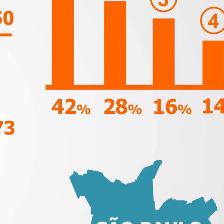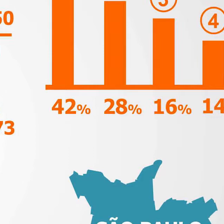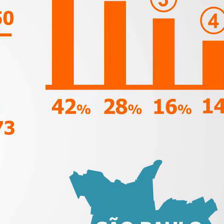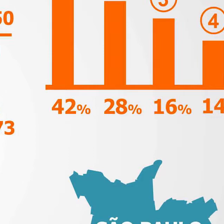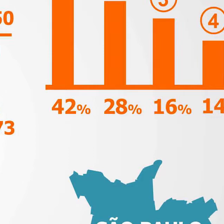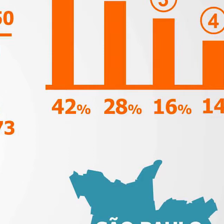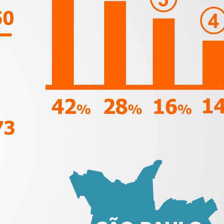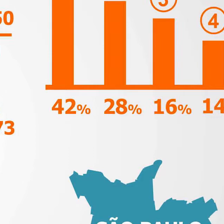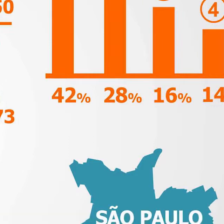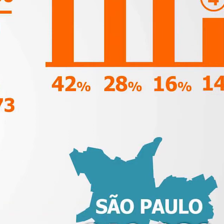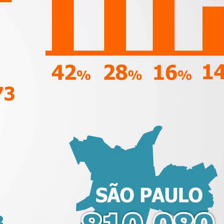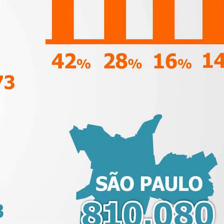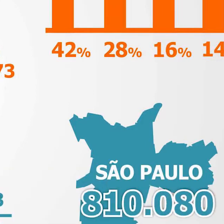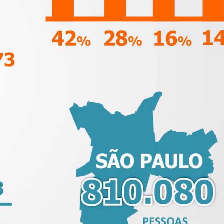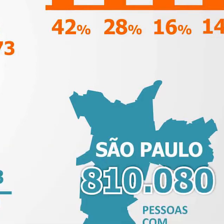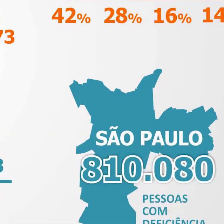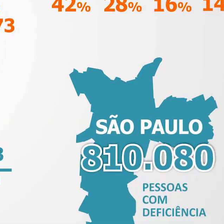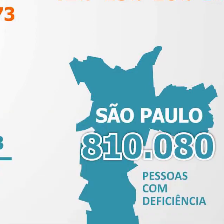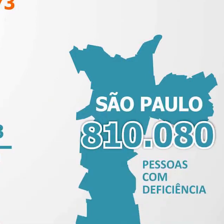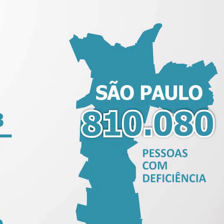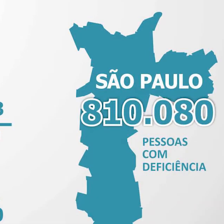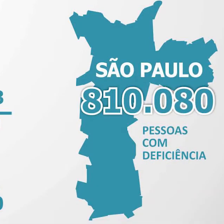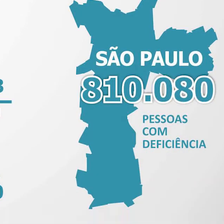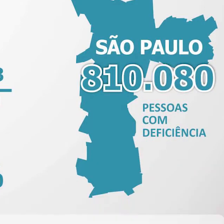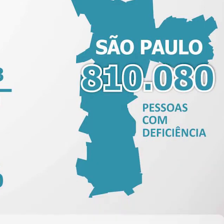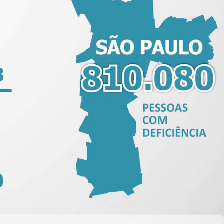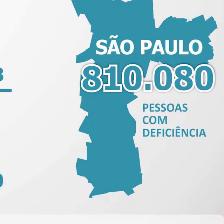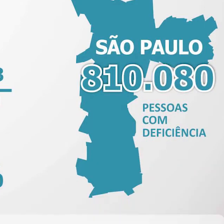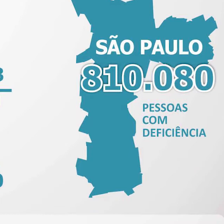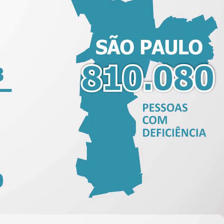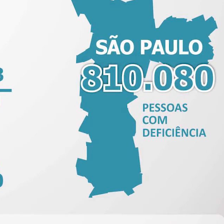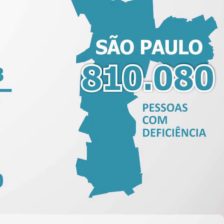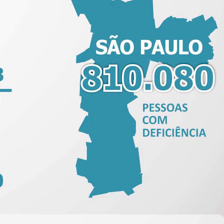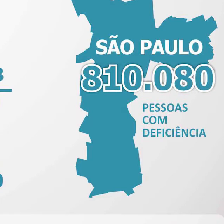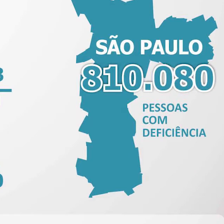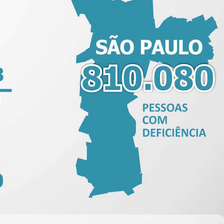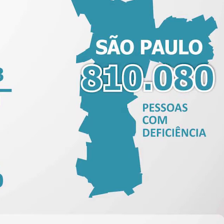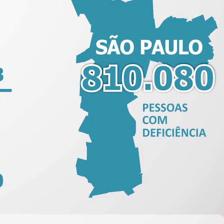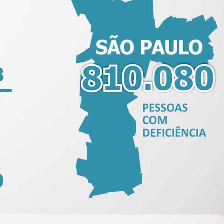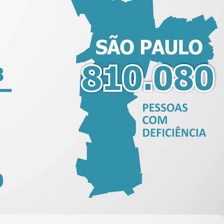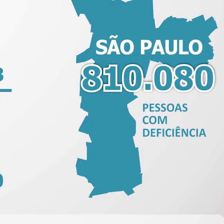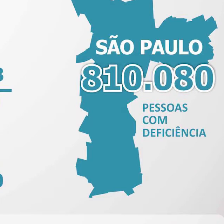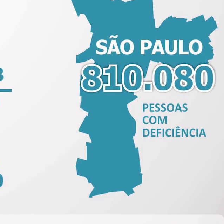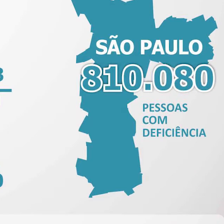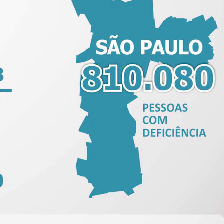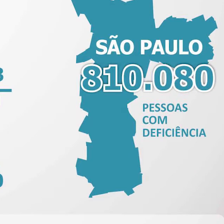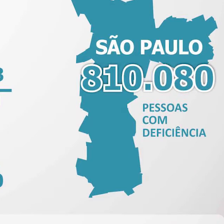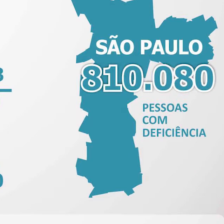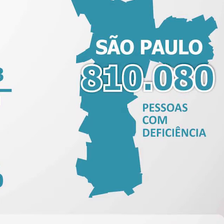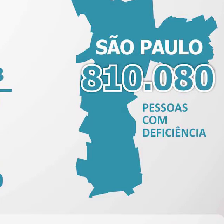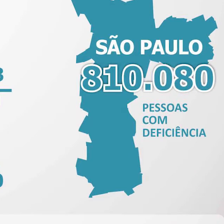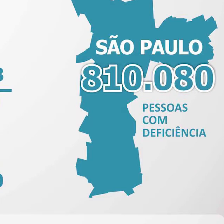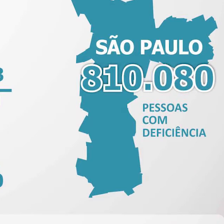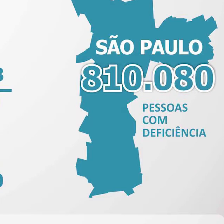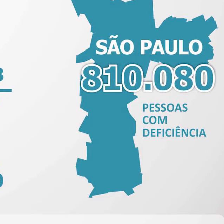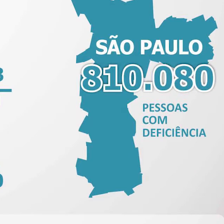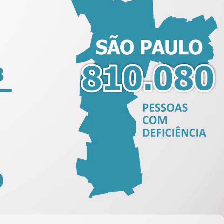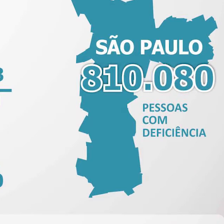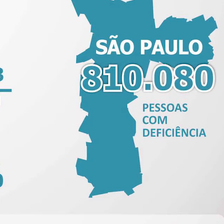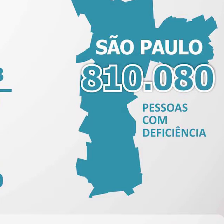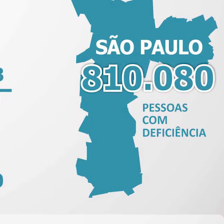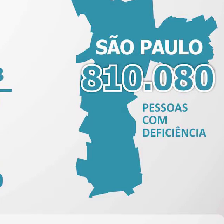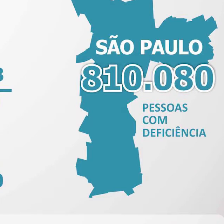2.143.173 pessoas. Na parte inferior do infográfico estão os dados referentes à cidade de São Paulo, onde